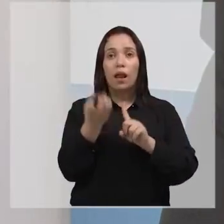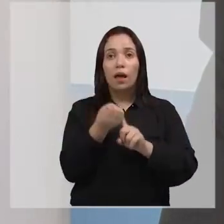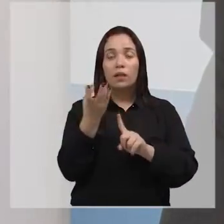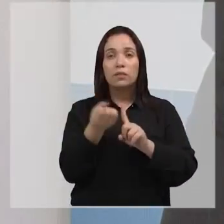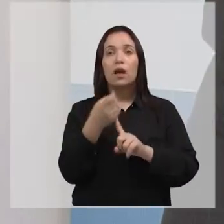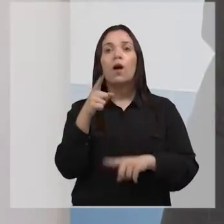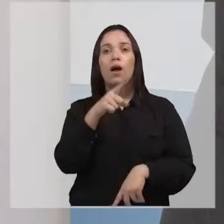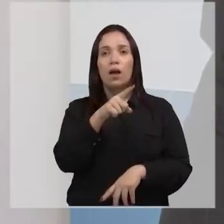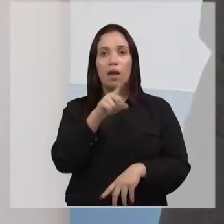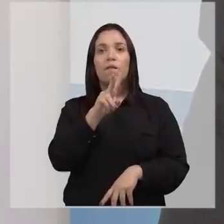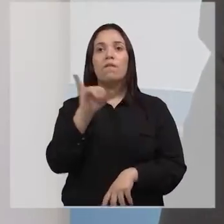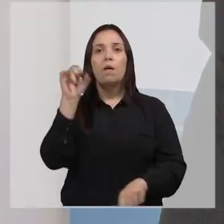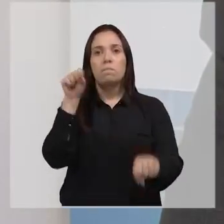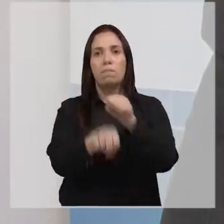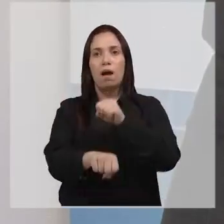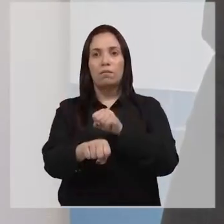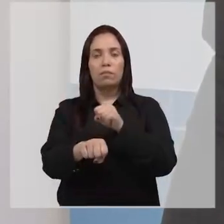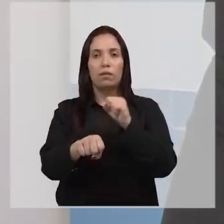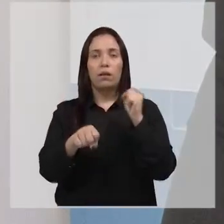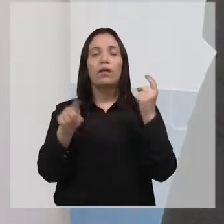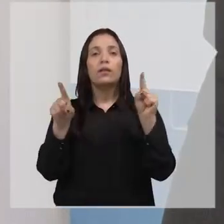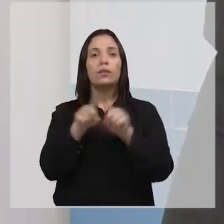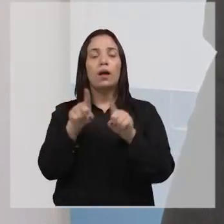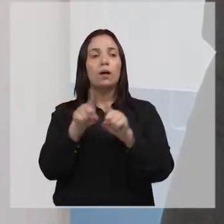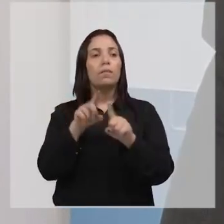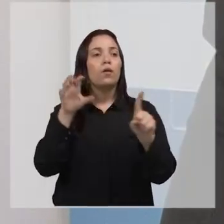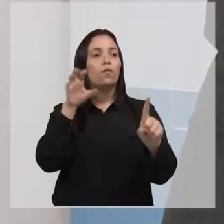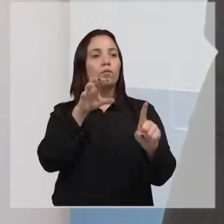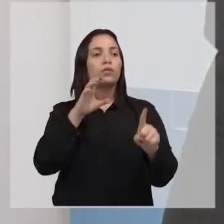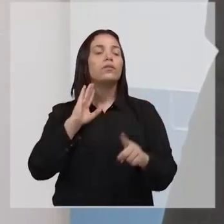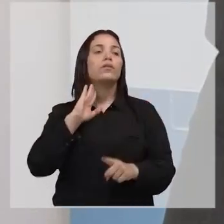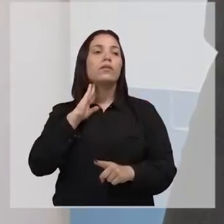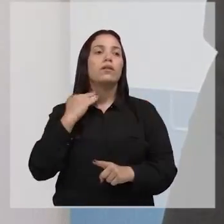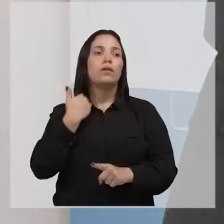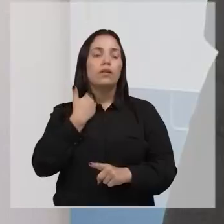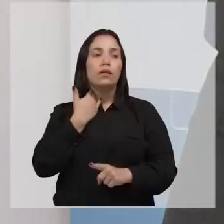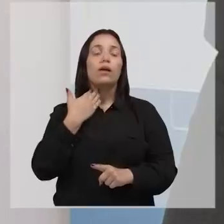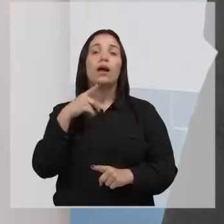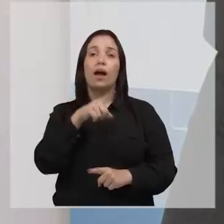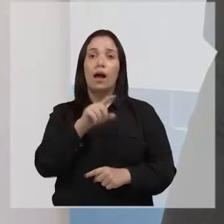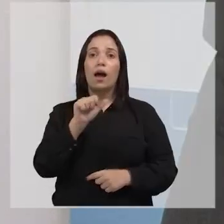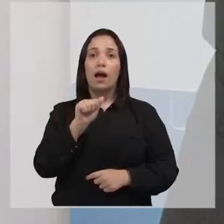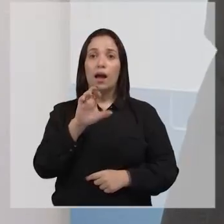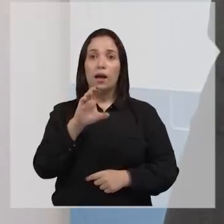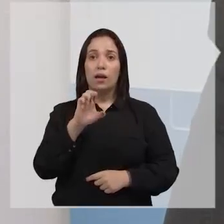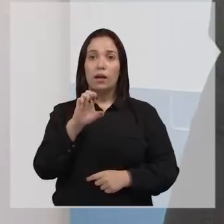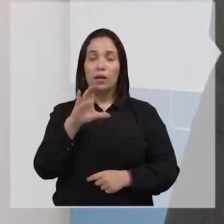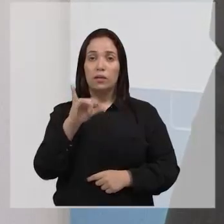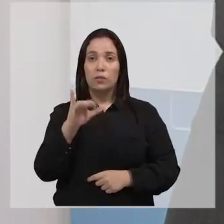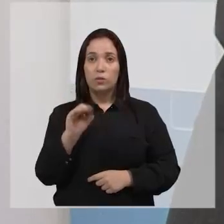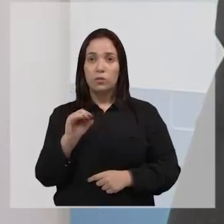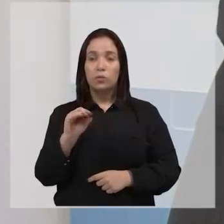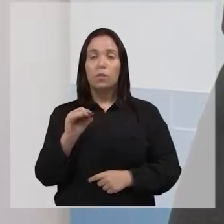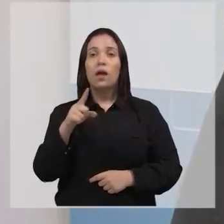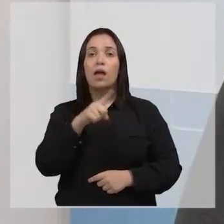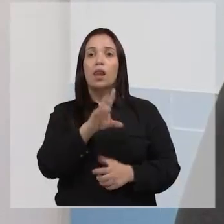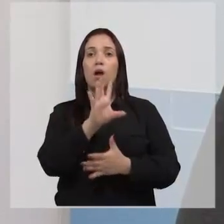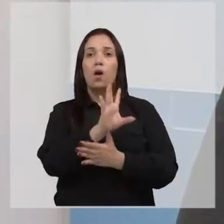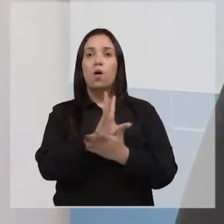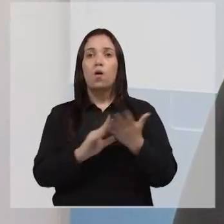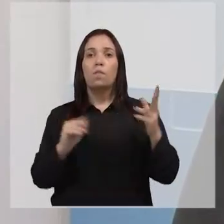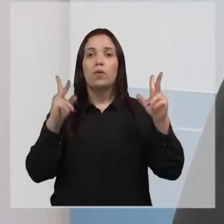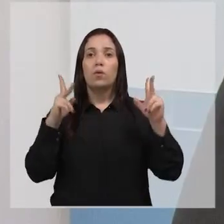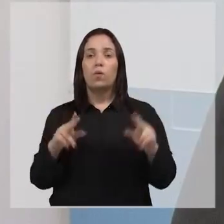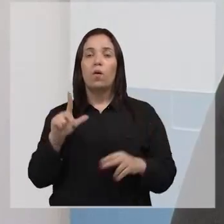O senhor Aécio sugeriu influenciar em cima de delegado. E o Aécio Neves, repetindo a mesma coisa que o